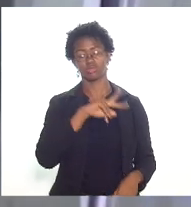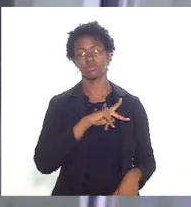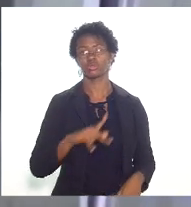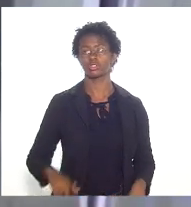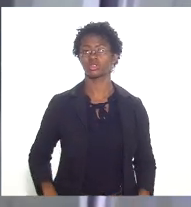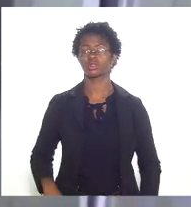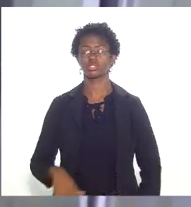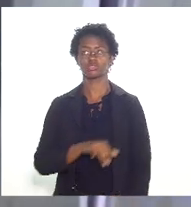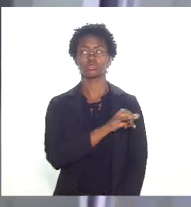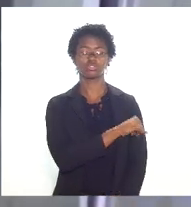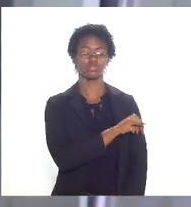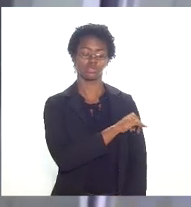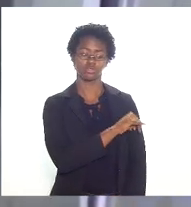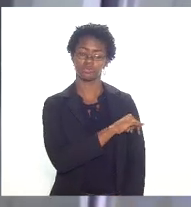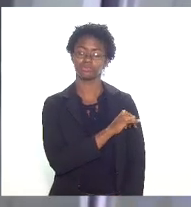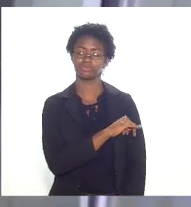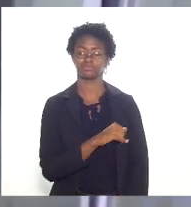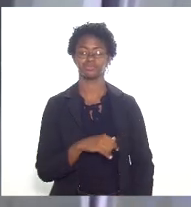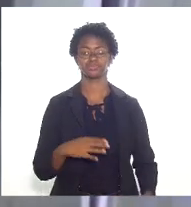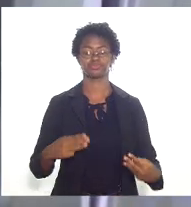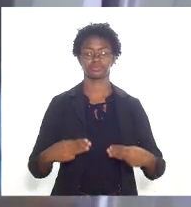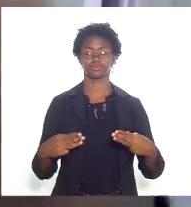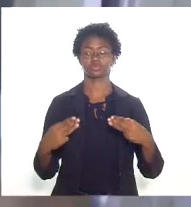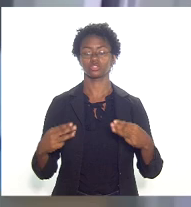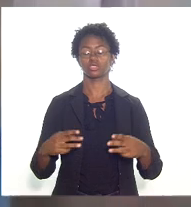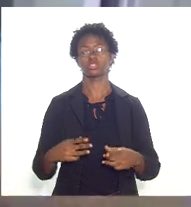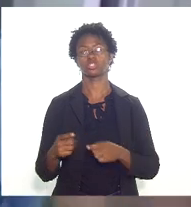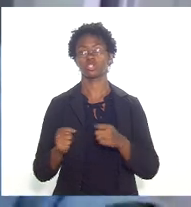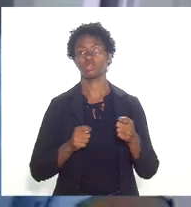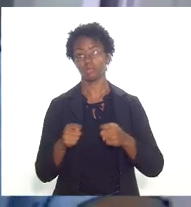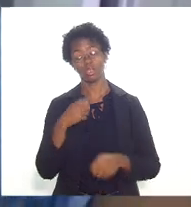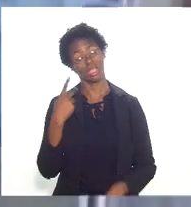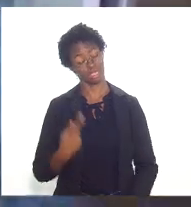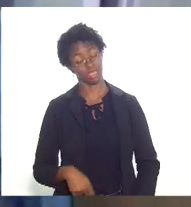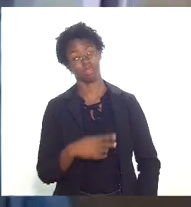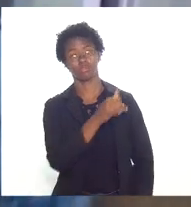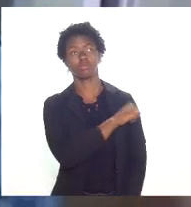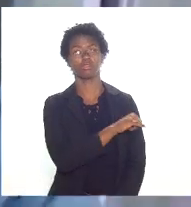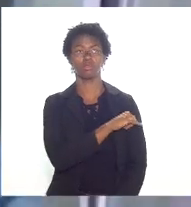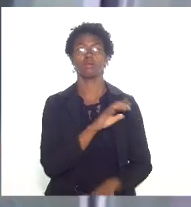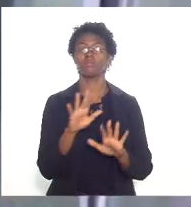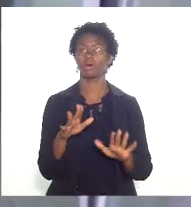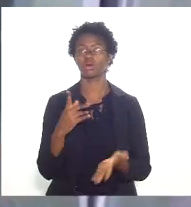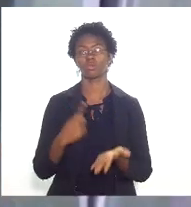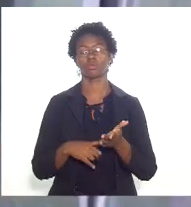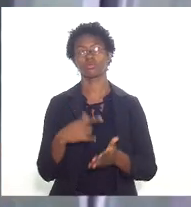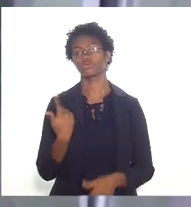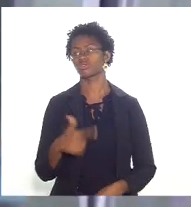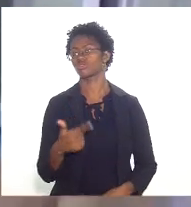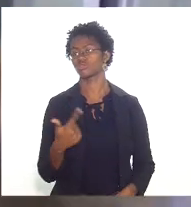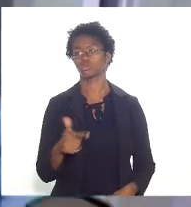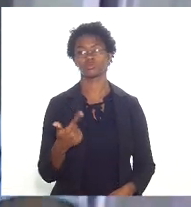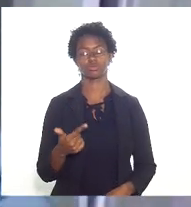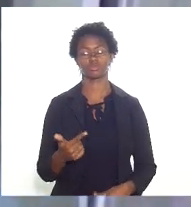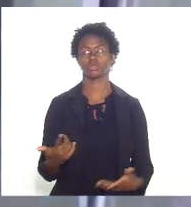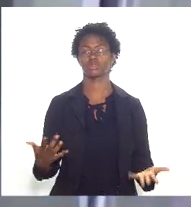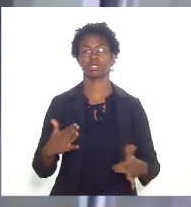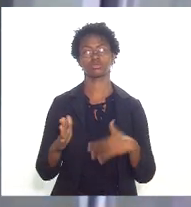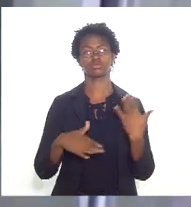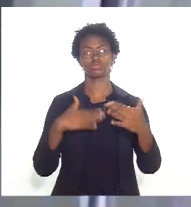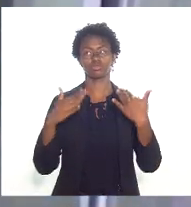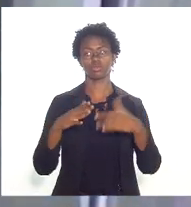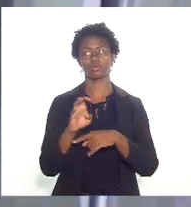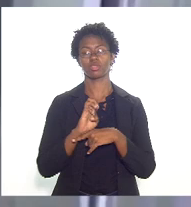da origem no Rio de Janeiro o menino da economia terrorismo e no exagero mas estão profundamente deve a conta